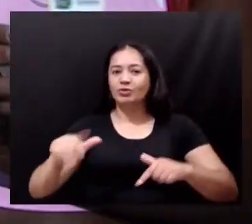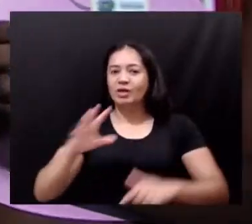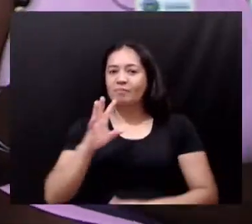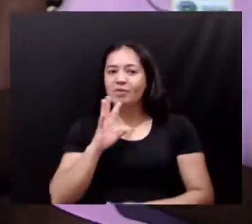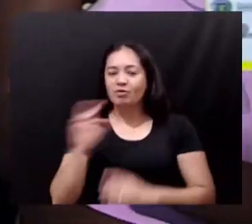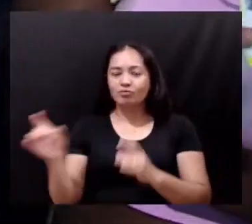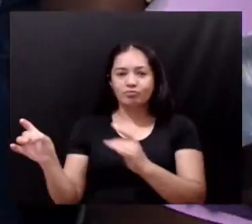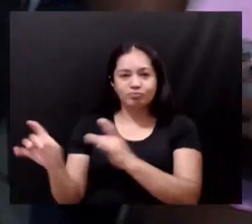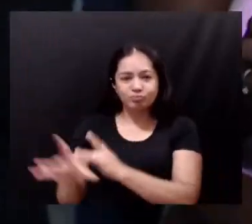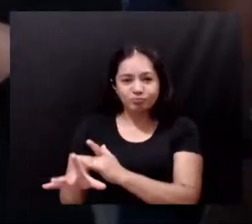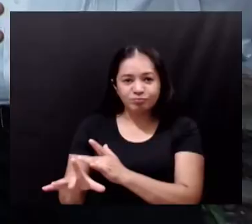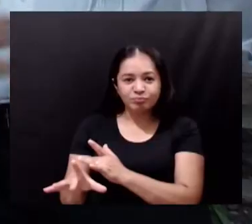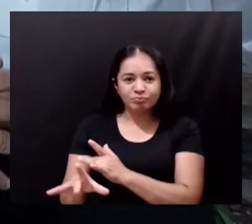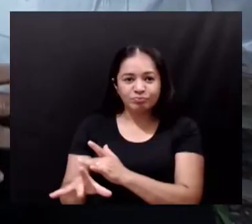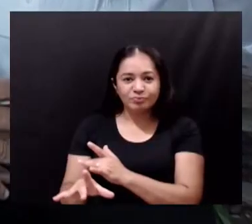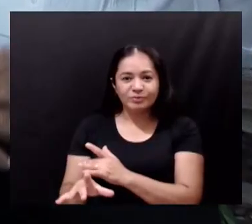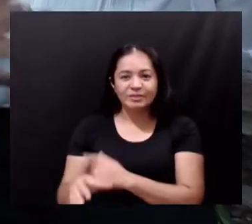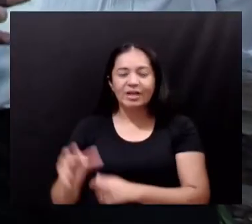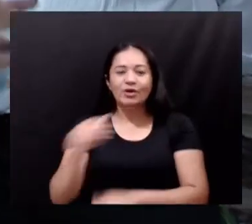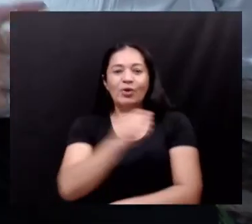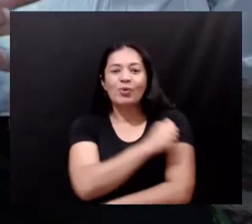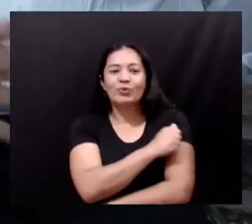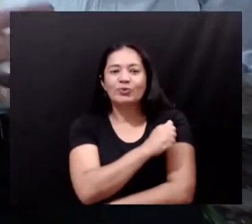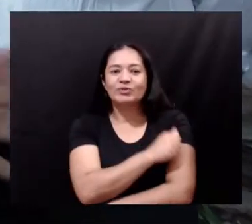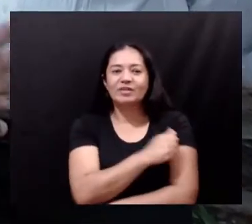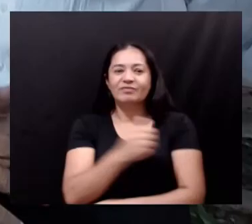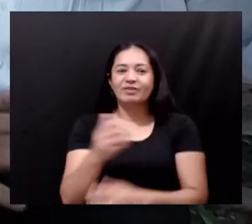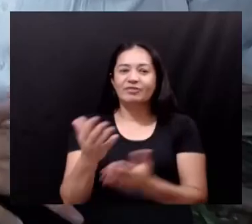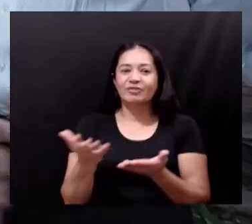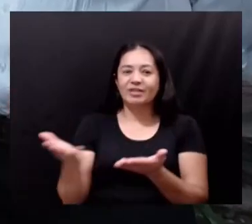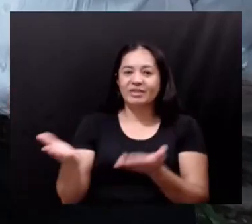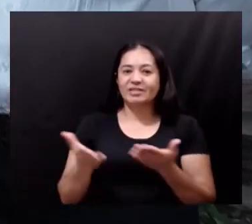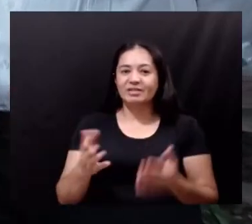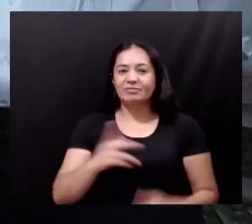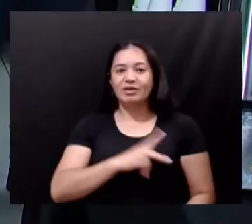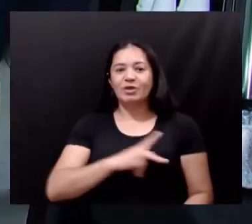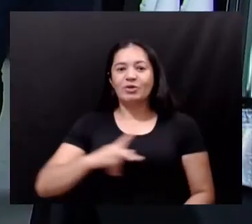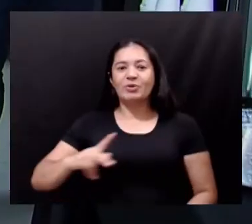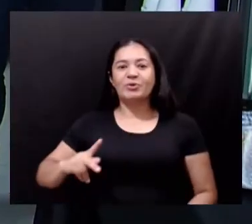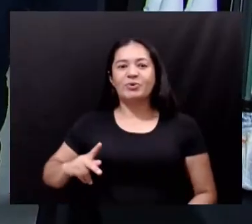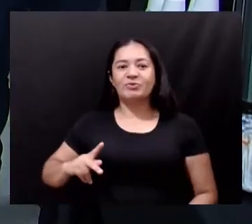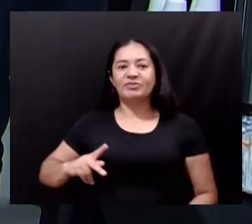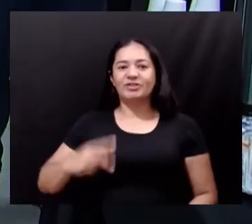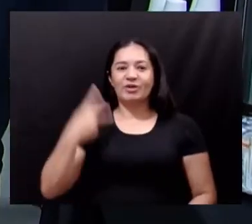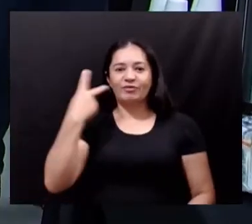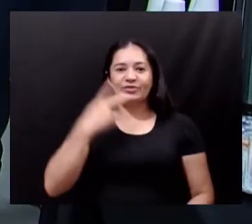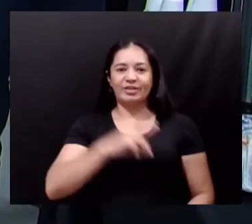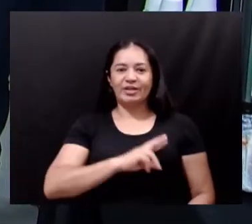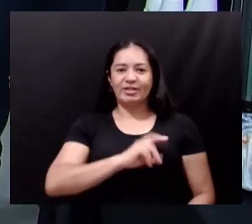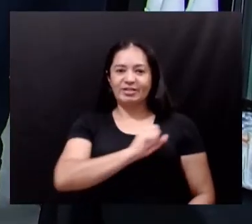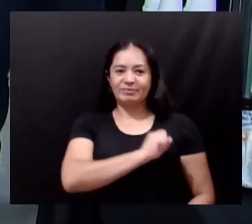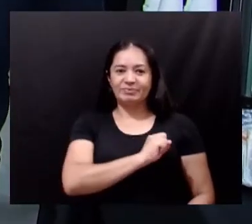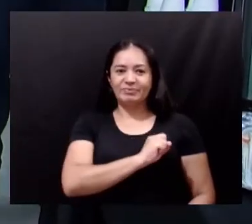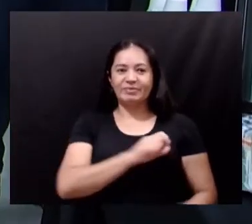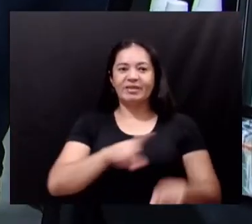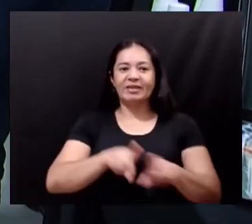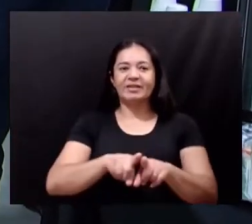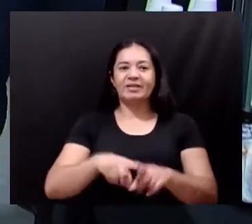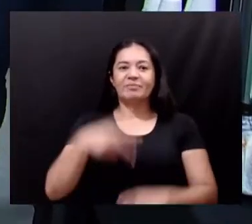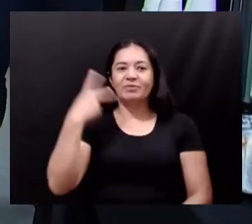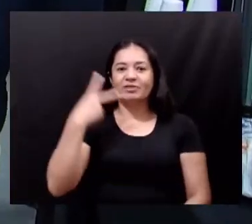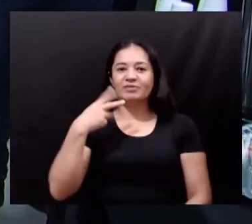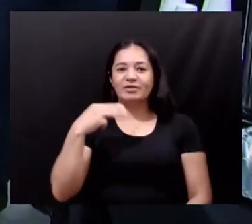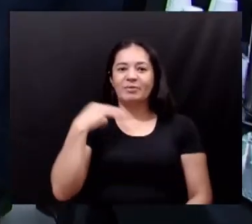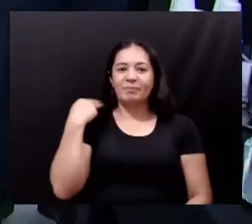escolhido, os universitários foram recepcionados pelo presidente da Câmara, o vereador Luiz Rossini, e também pelos vereadores Mariana Conte,